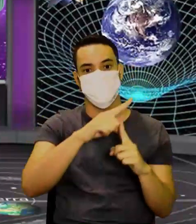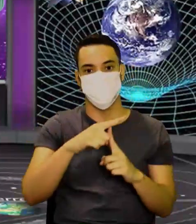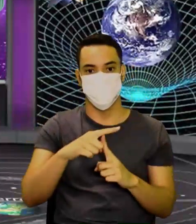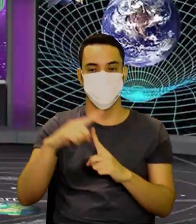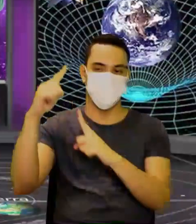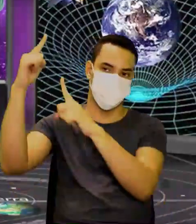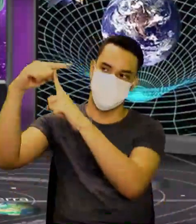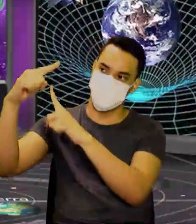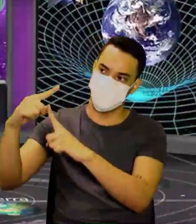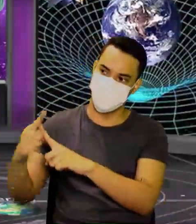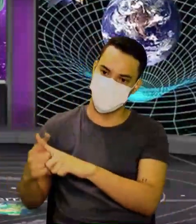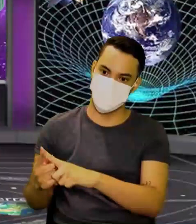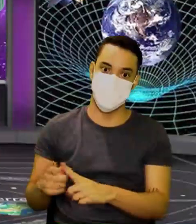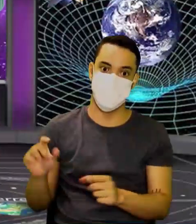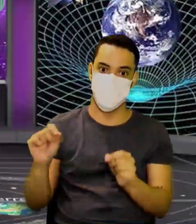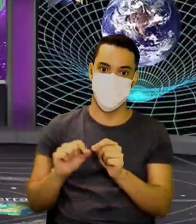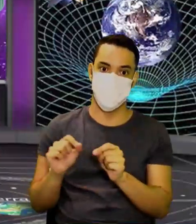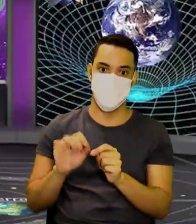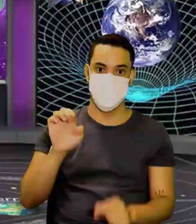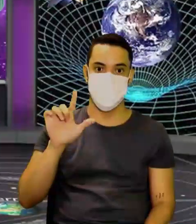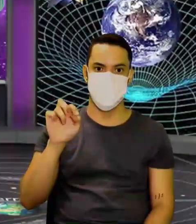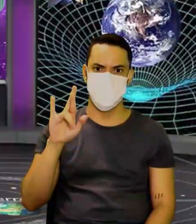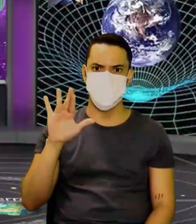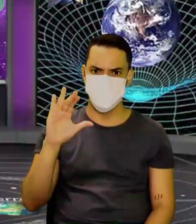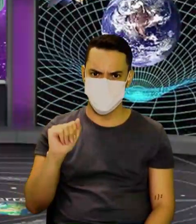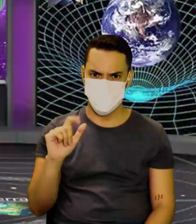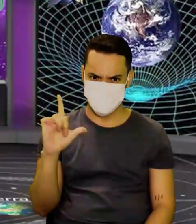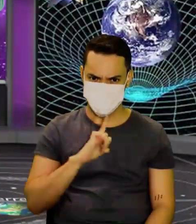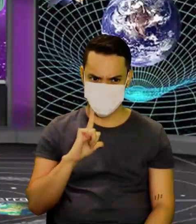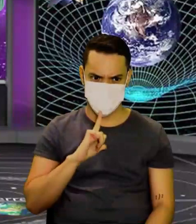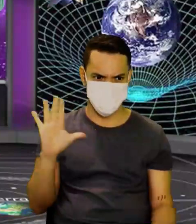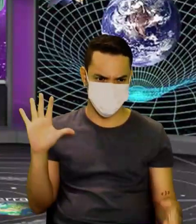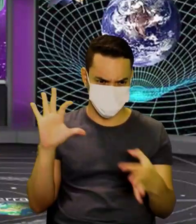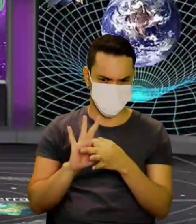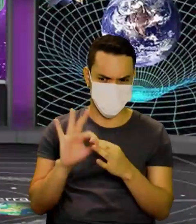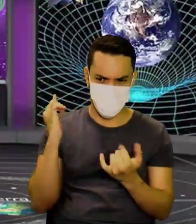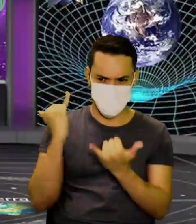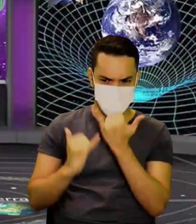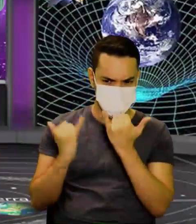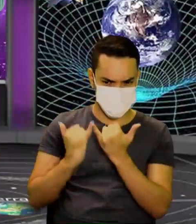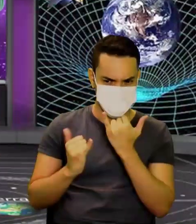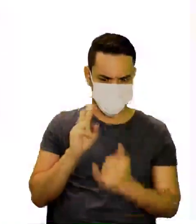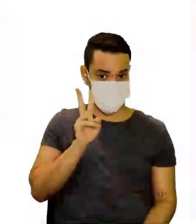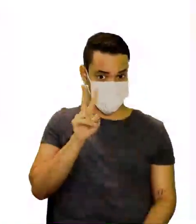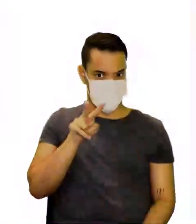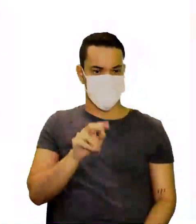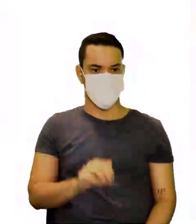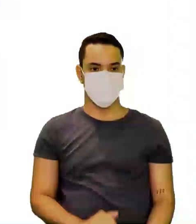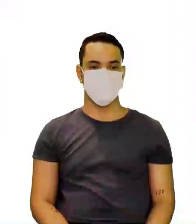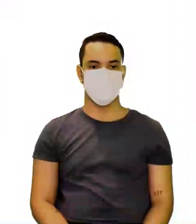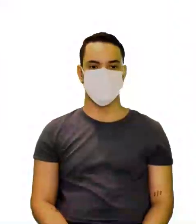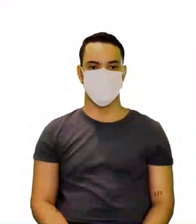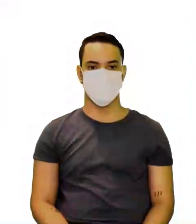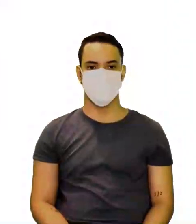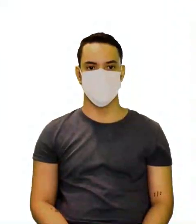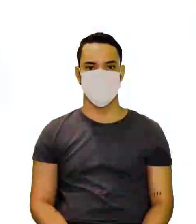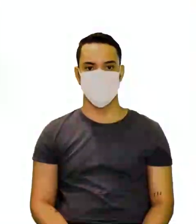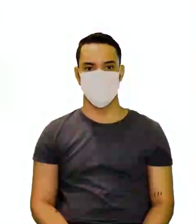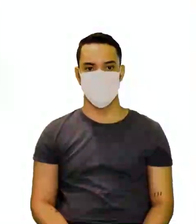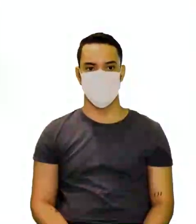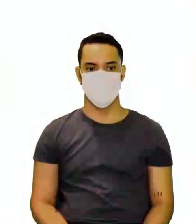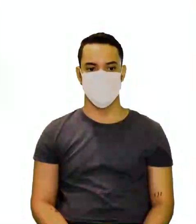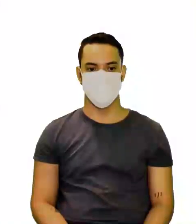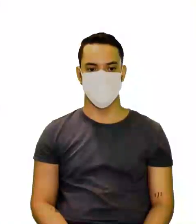energia elétrica, não foi isso? Será que tem alguma letra parecida ali, pessoal? Vamos ver, olha só. Então